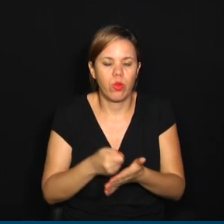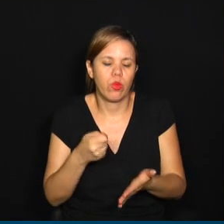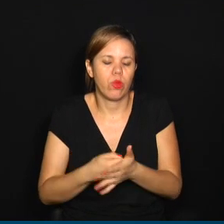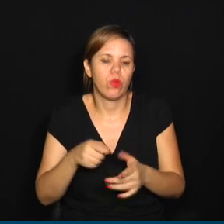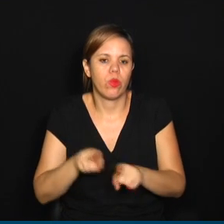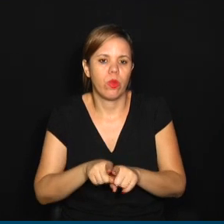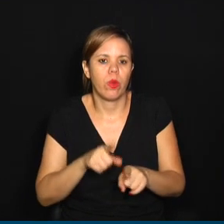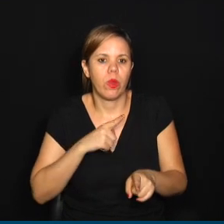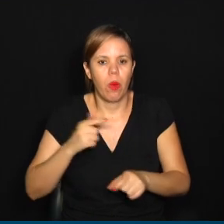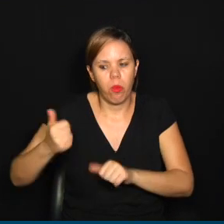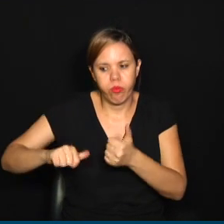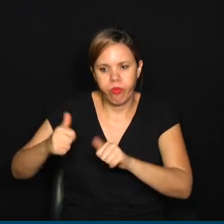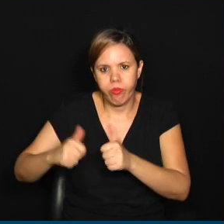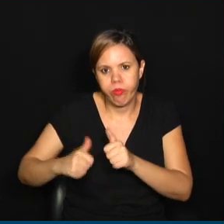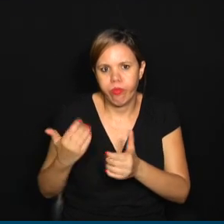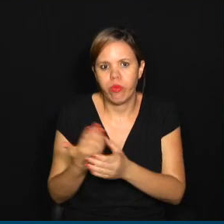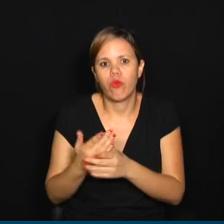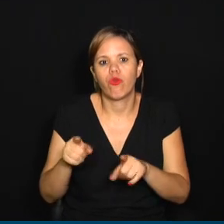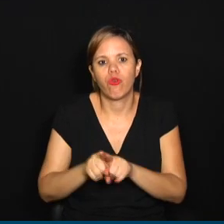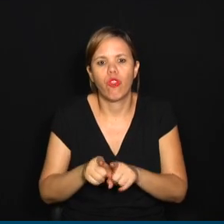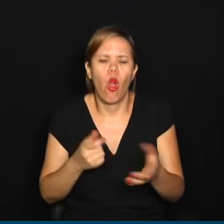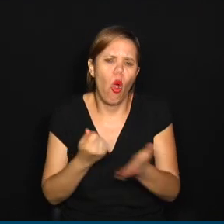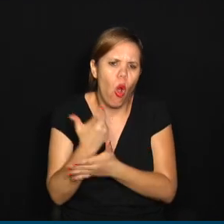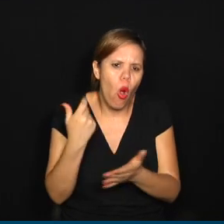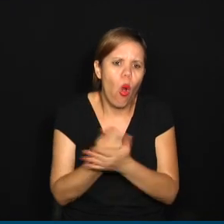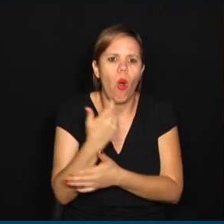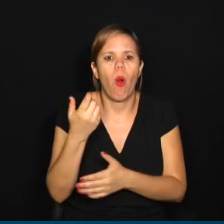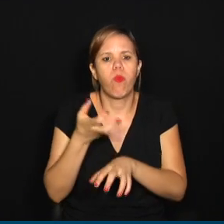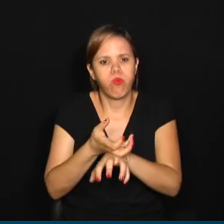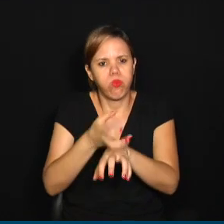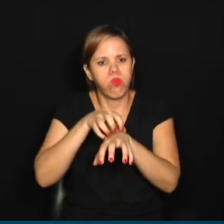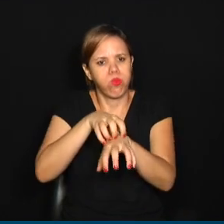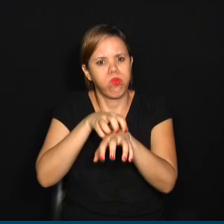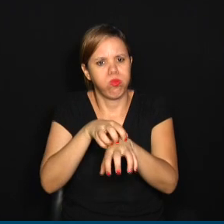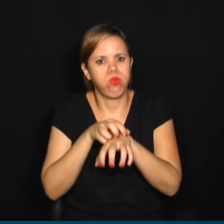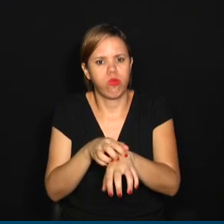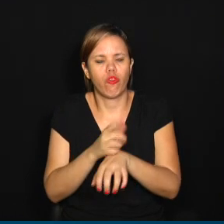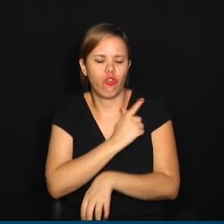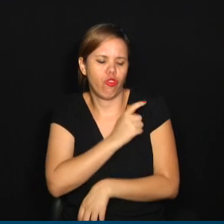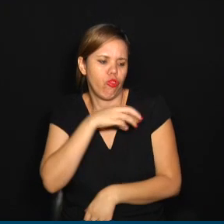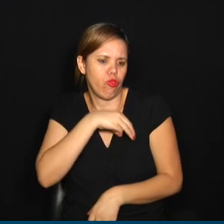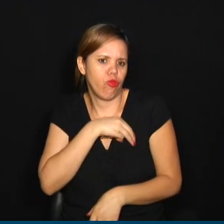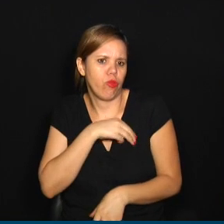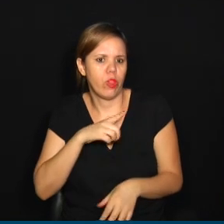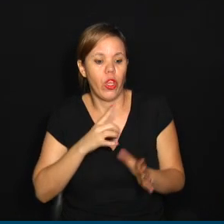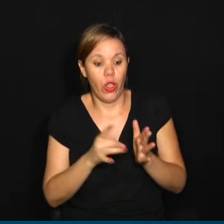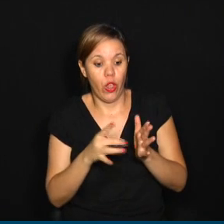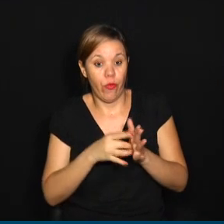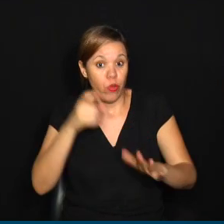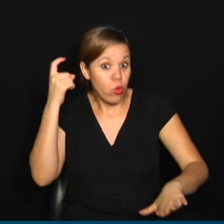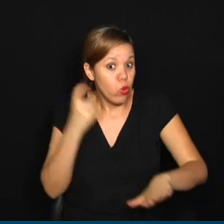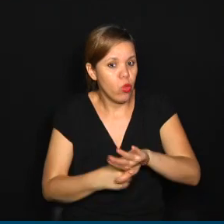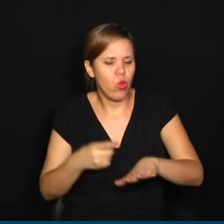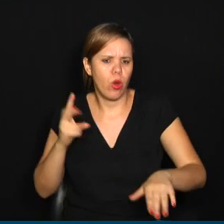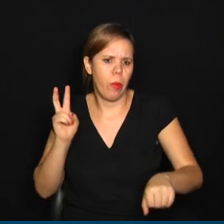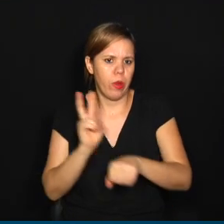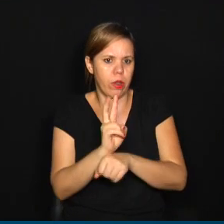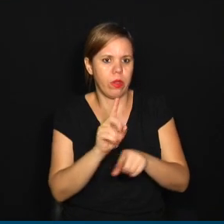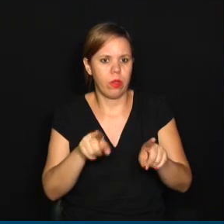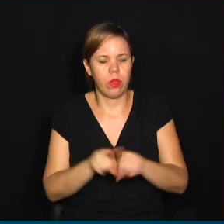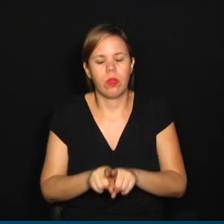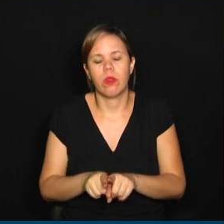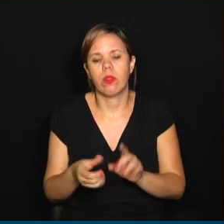processo licitatório, as viaturas compradas ou locadas pela GM passem a ser blindadas. O item 6 é o turno único